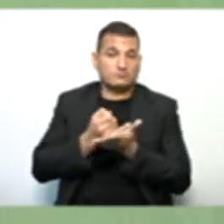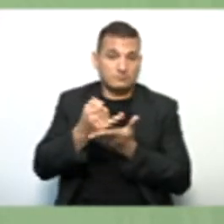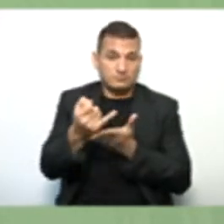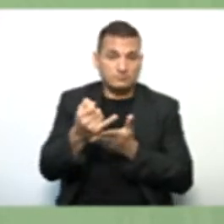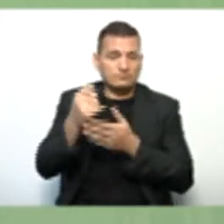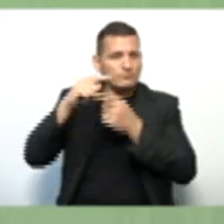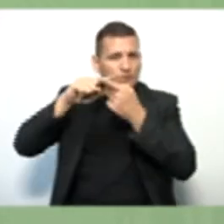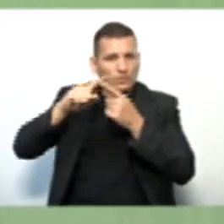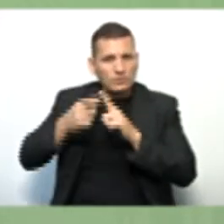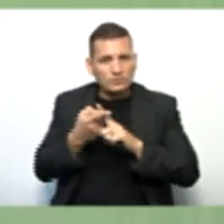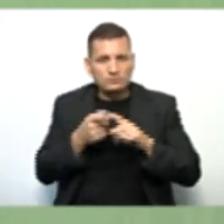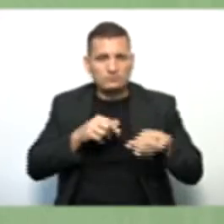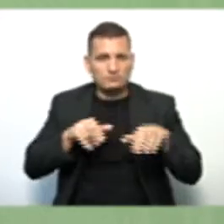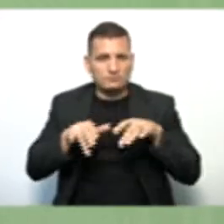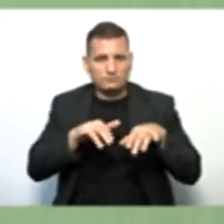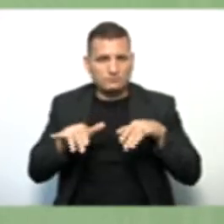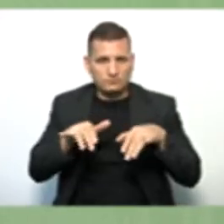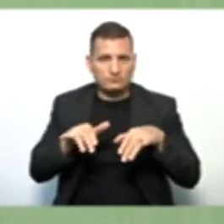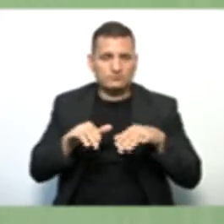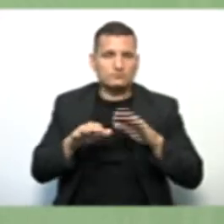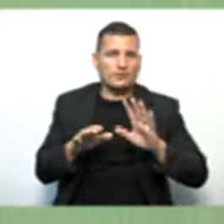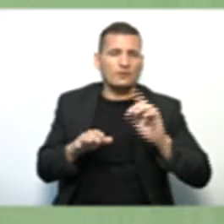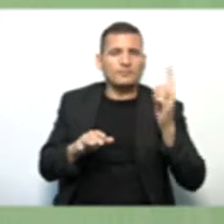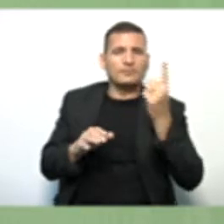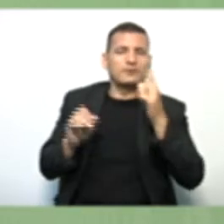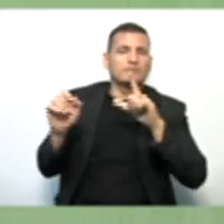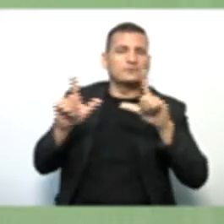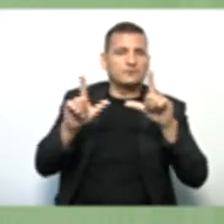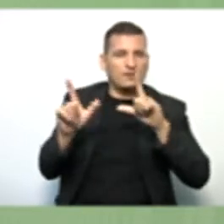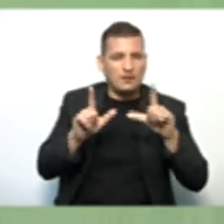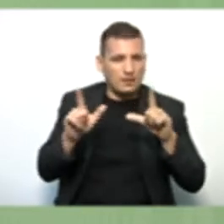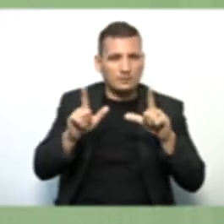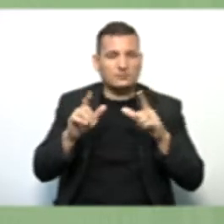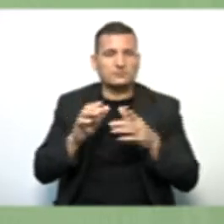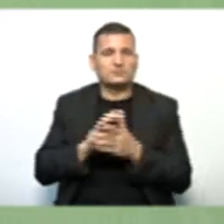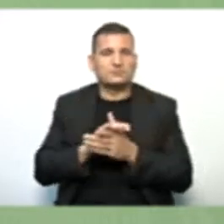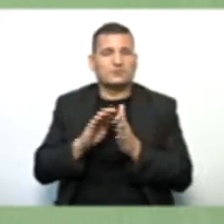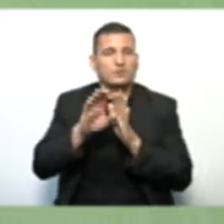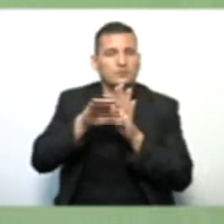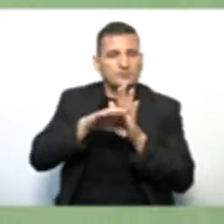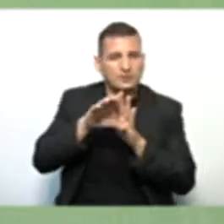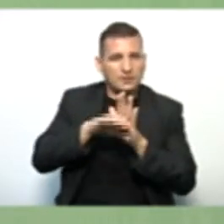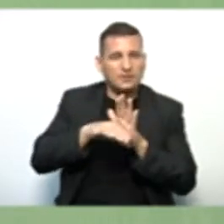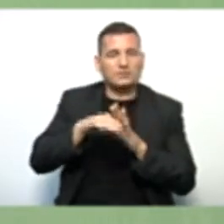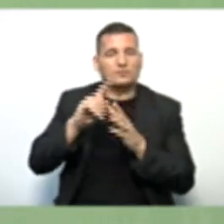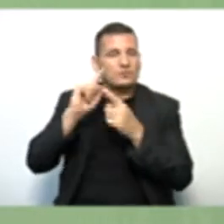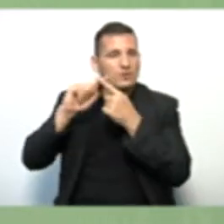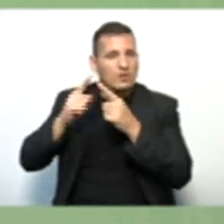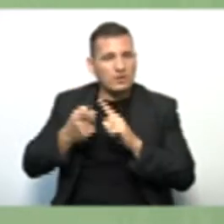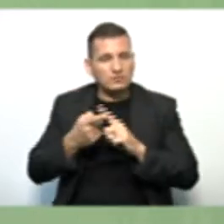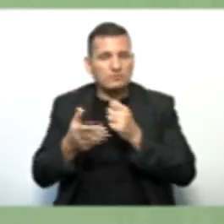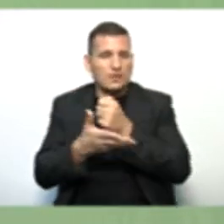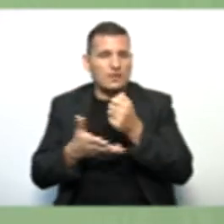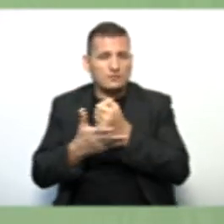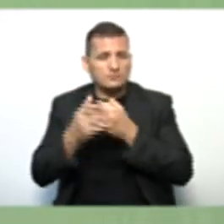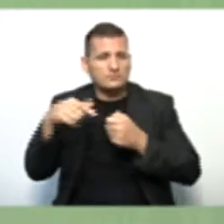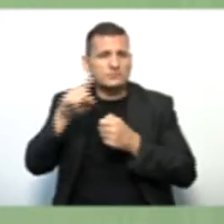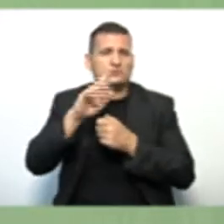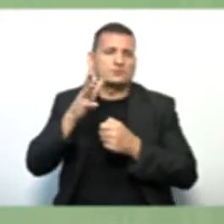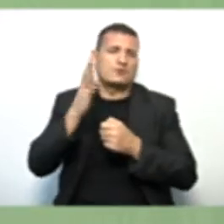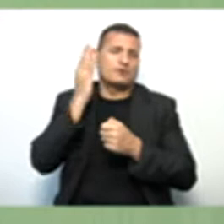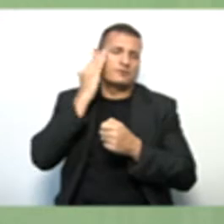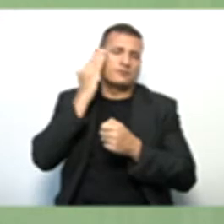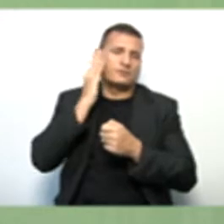de programação. A gente vai pegar aqueles primeiros slides, né, com aqueles conceitos de lógica, aqueles bem básicos mesmo, que vocês que